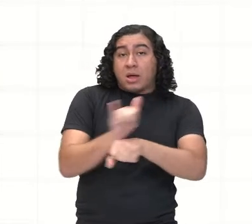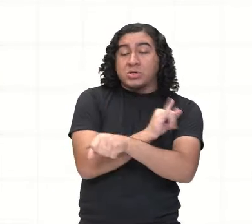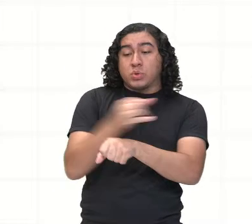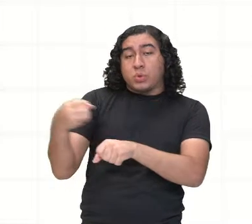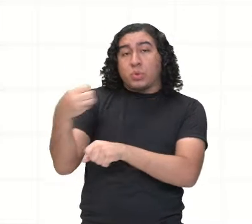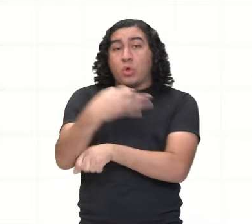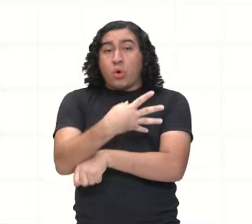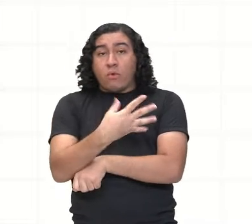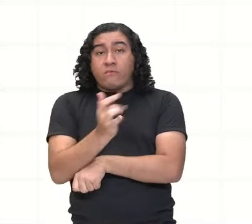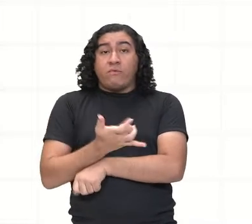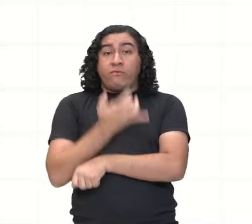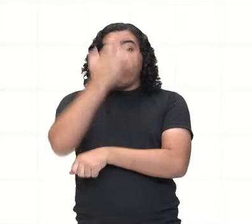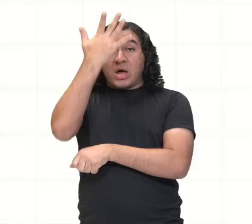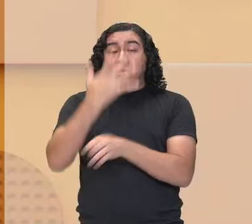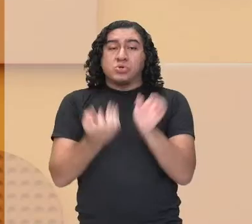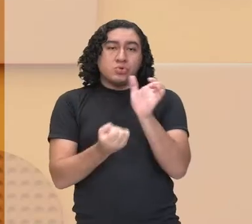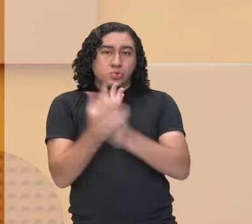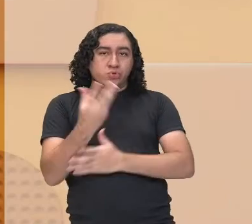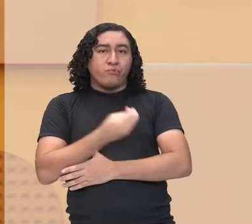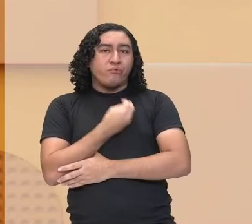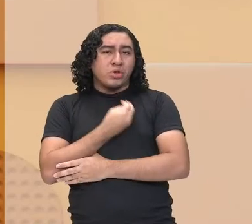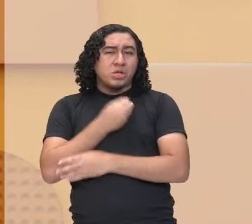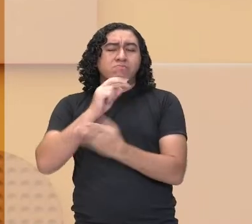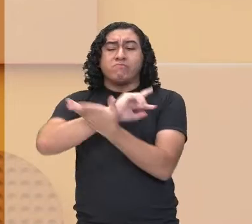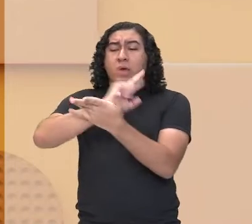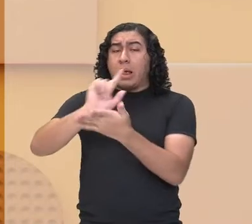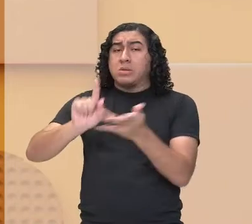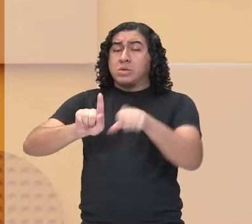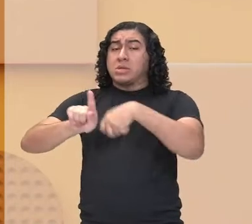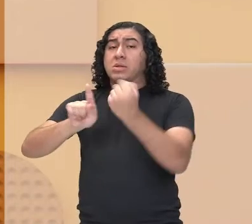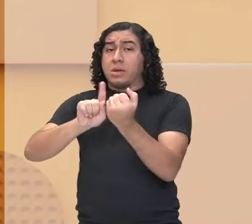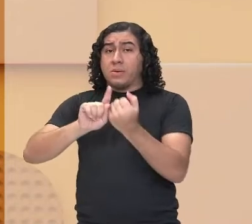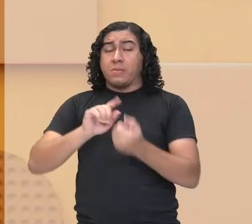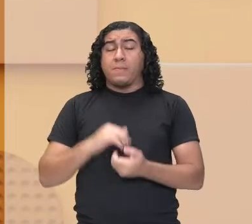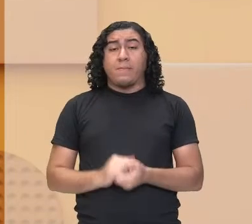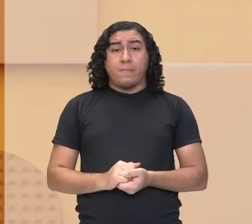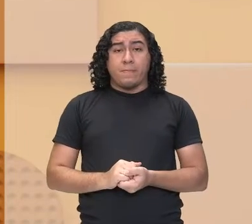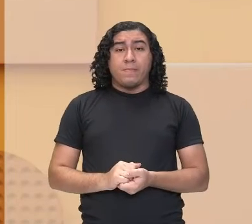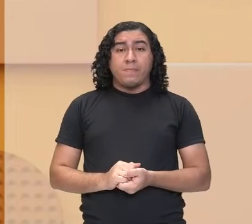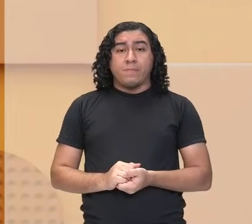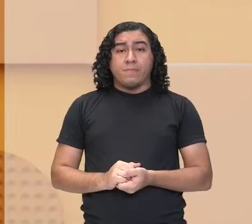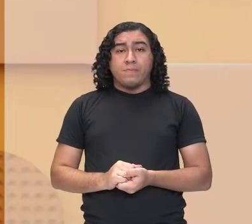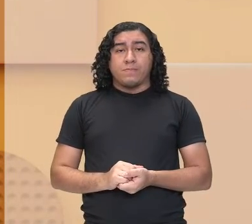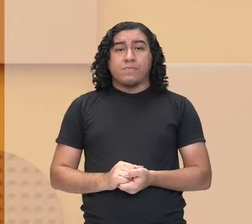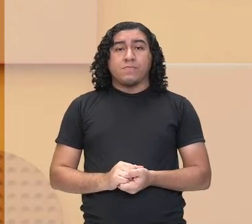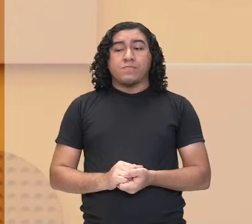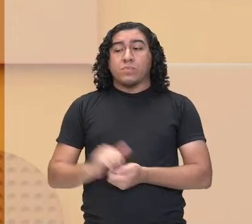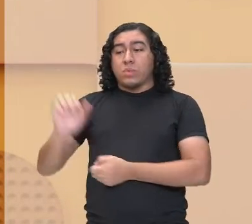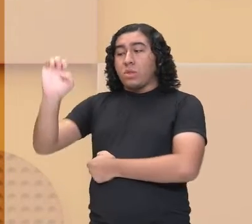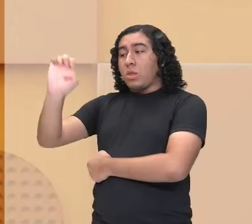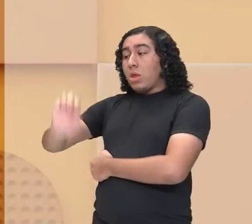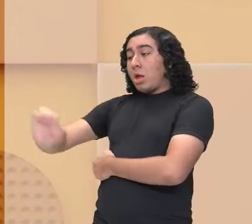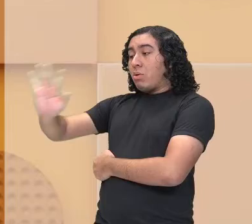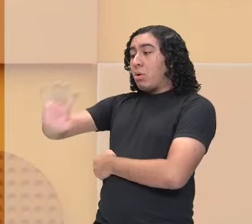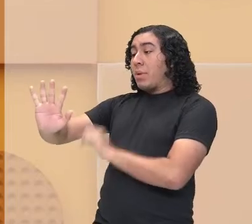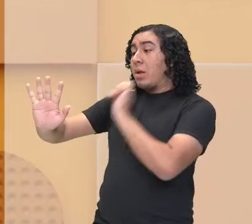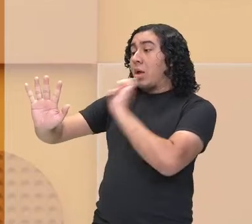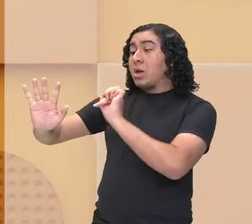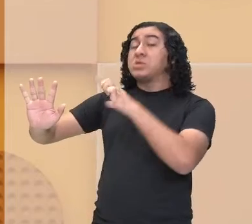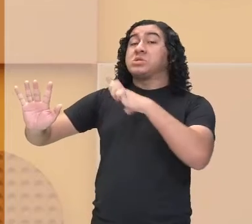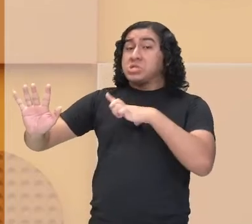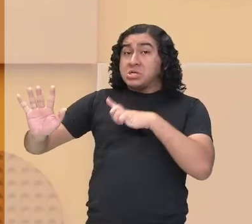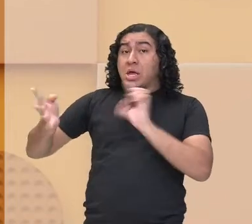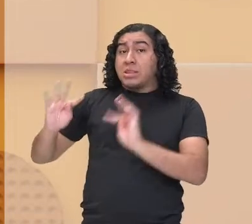para facilitar a vida de determinada sociedade. Então, os europeus tinham suas tecnologias que